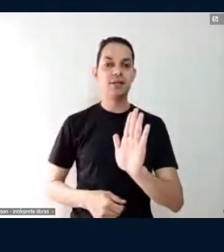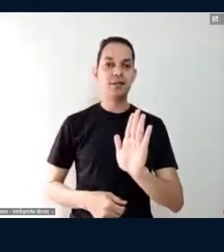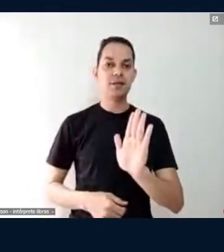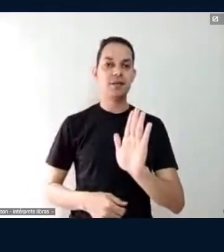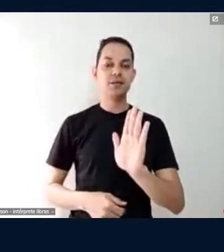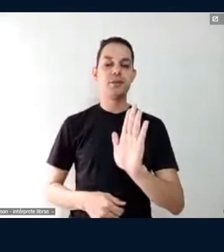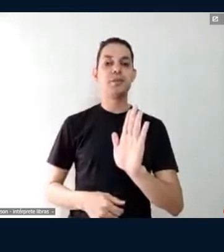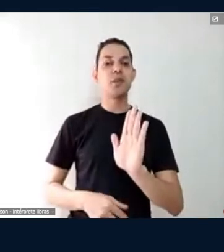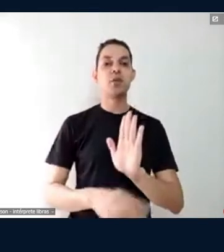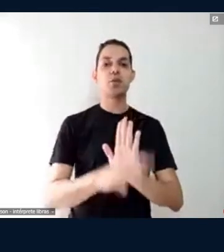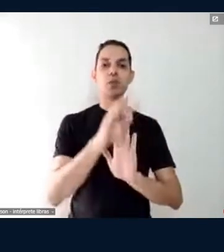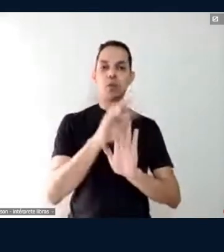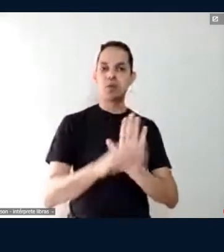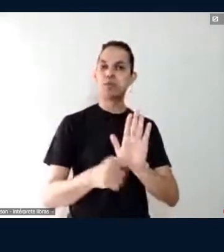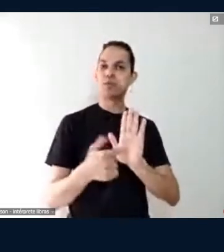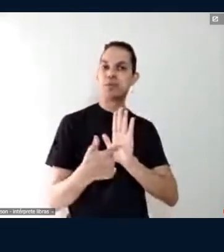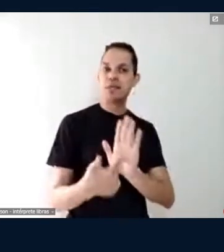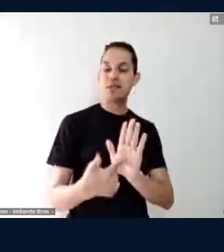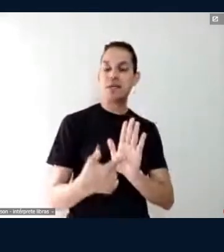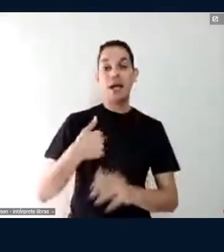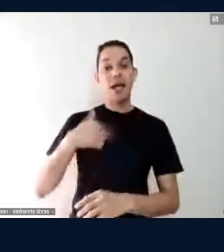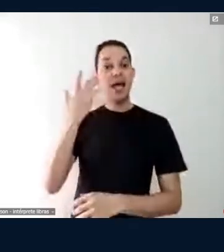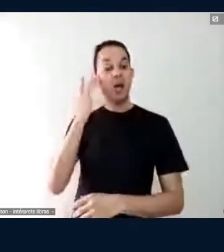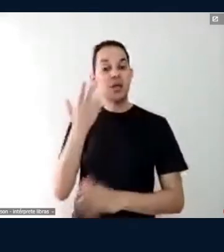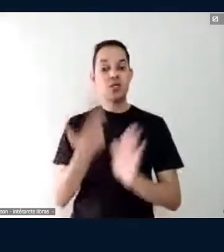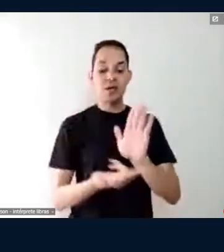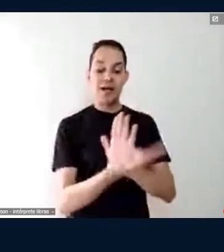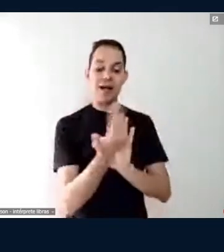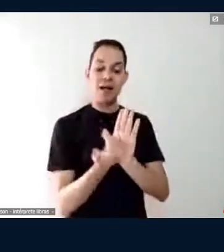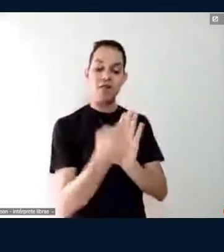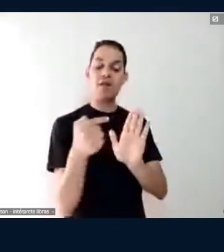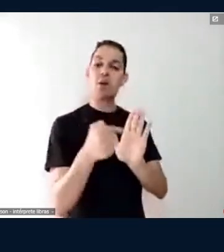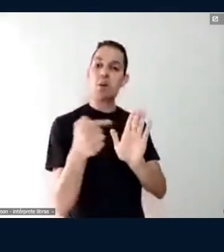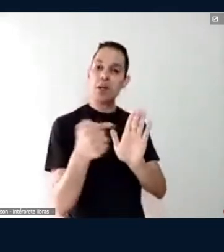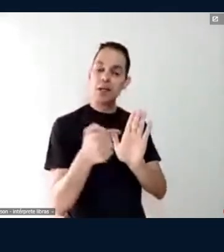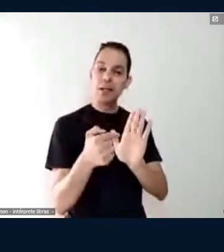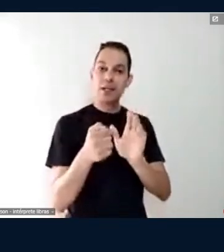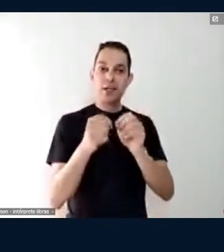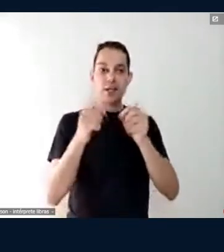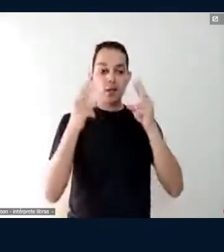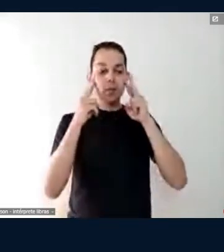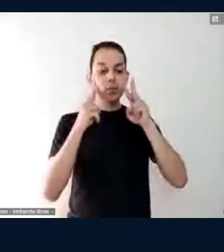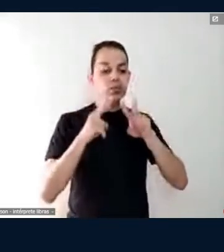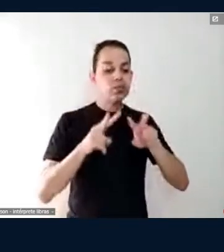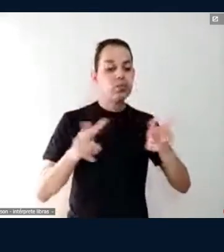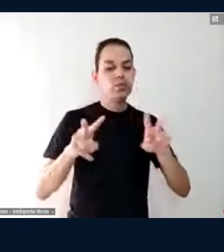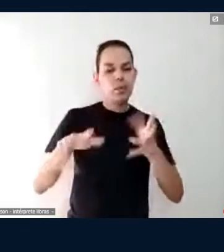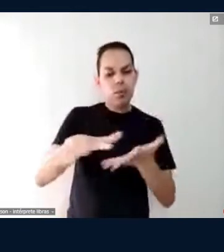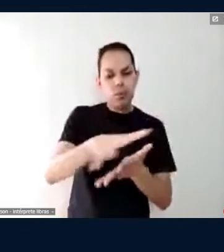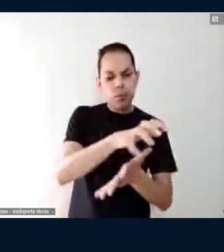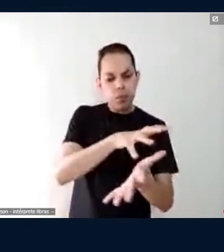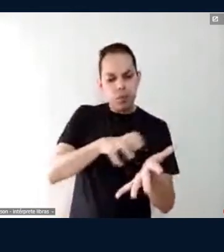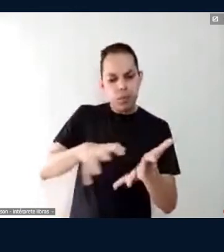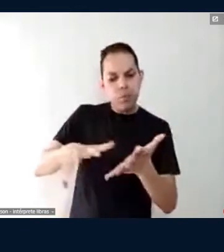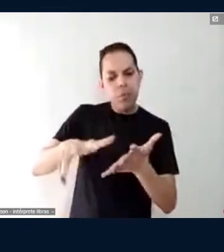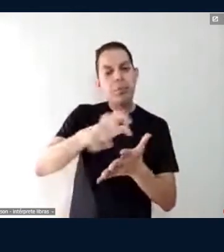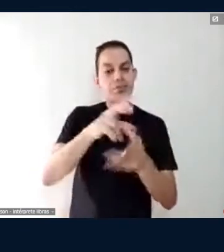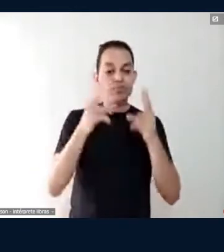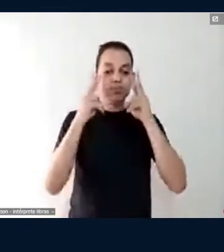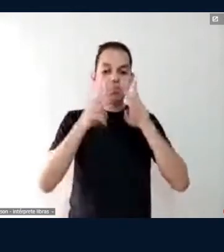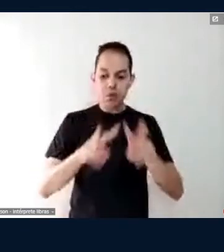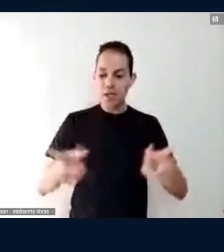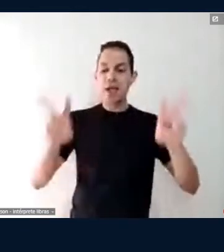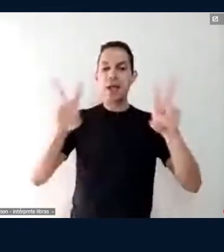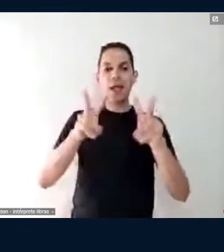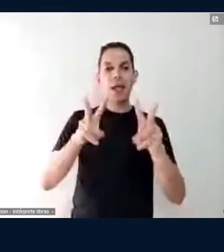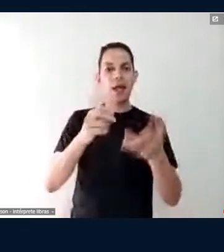texto, e eu acho que nessa figura a gente tem um panorama dos dados que apresentam a demanda